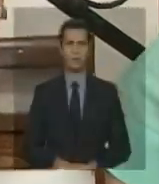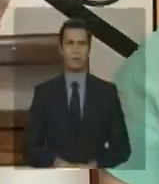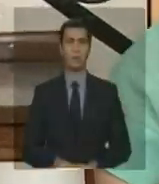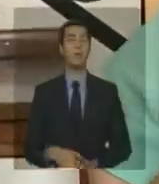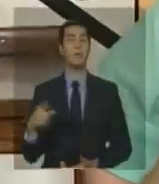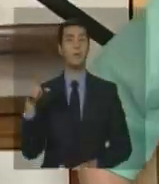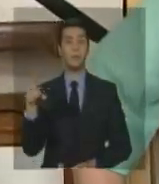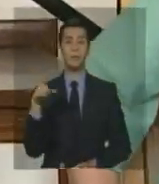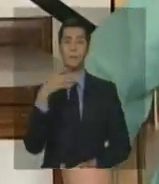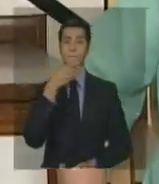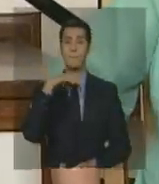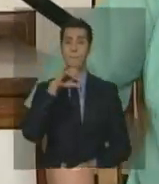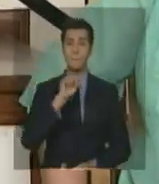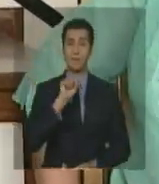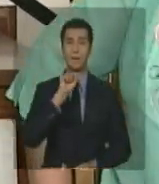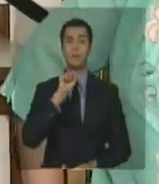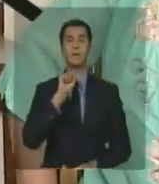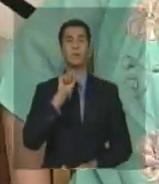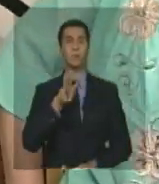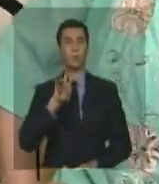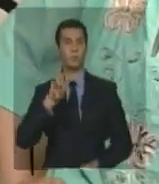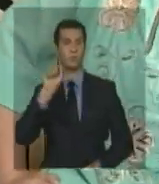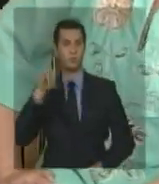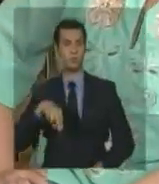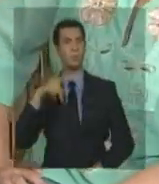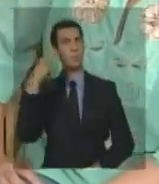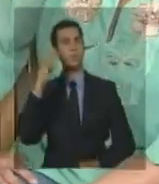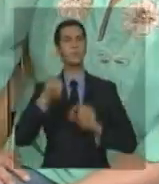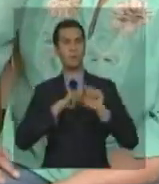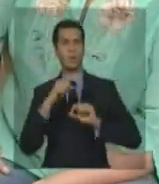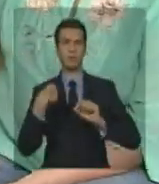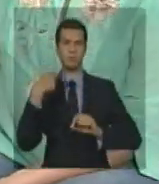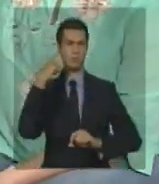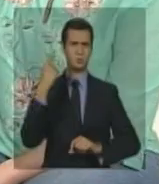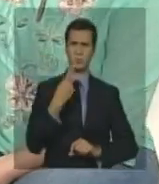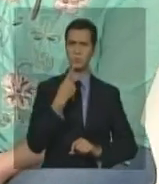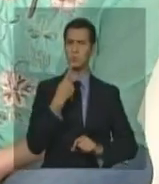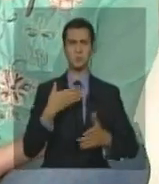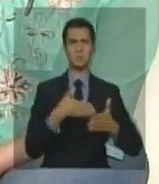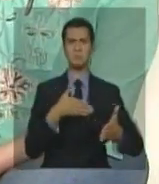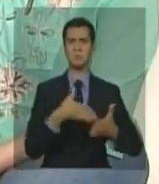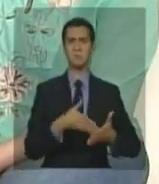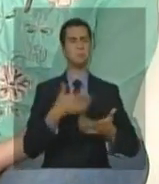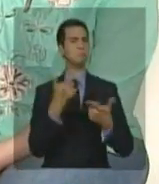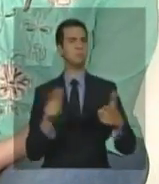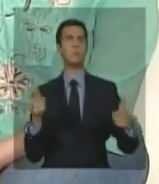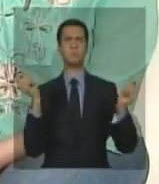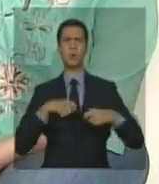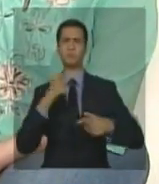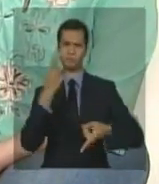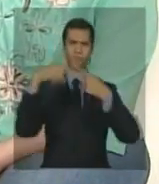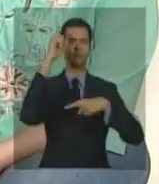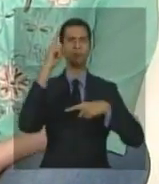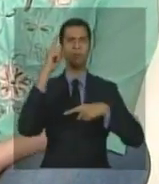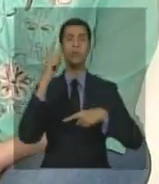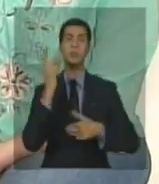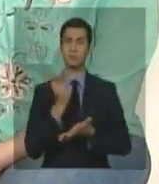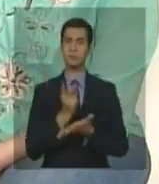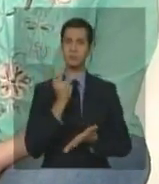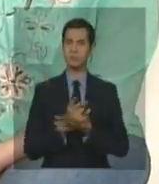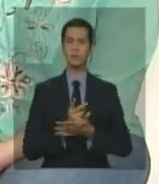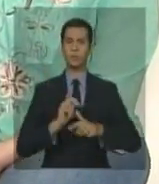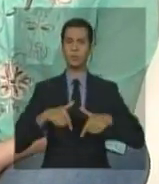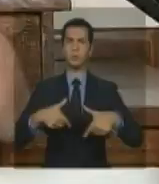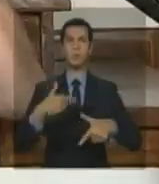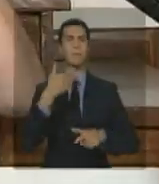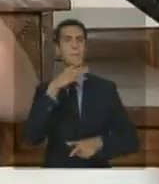acredita que a deficiência física ou sensorial como a dele não limita a capacidade nem a vontade de vencer. Usou esse segredo para